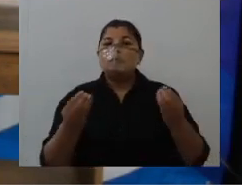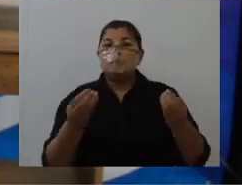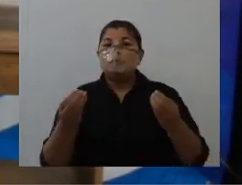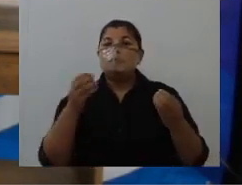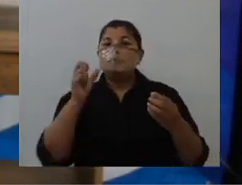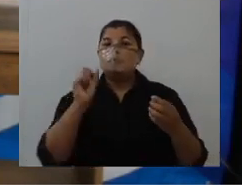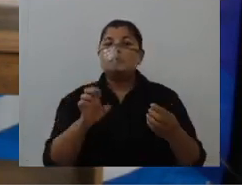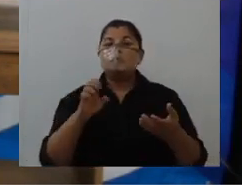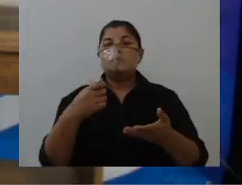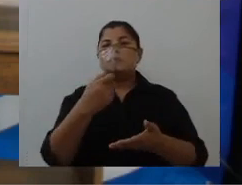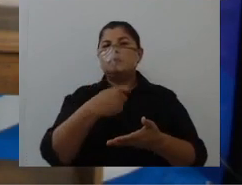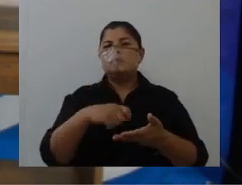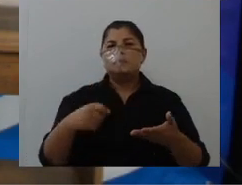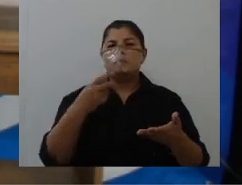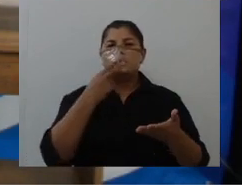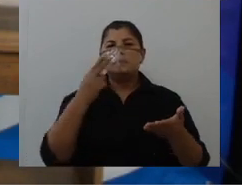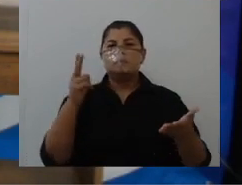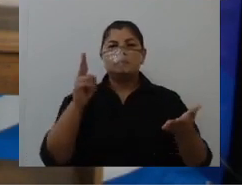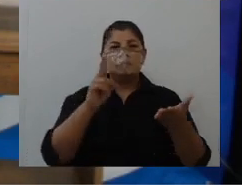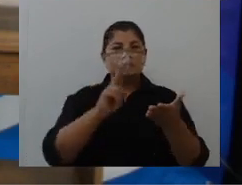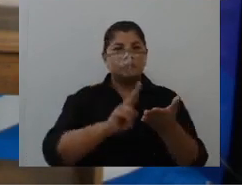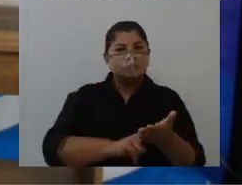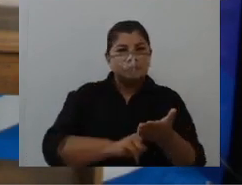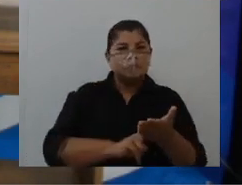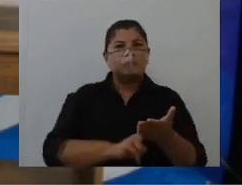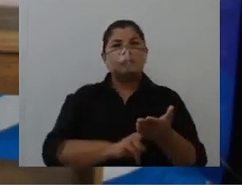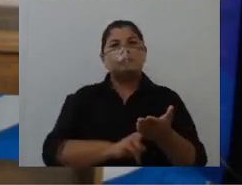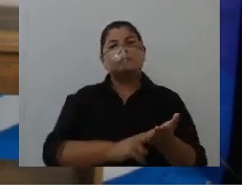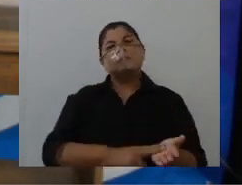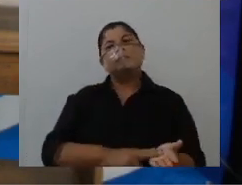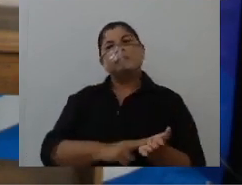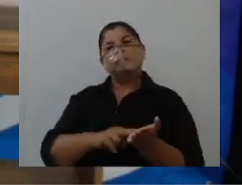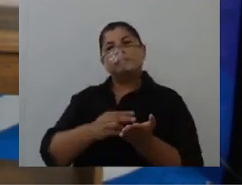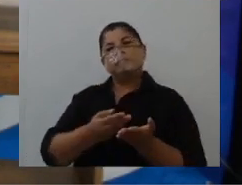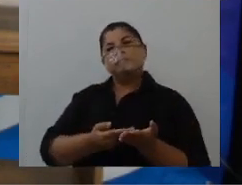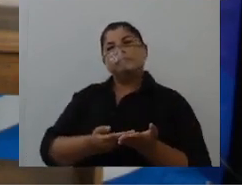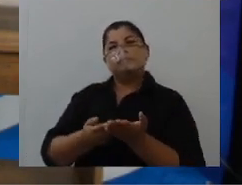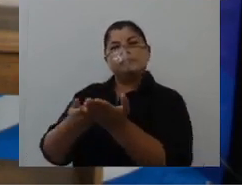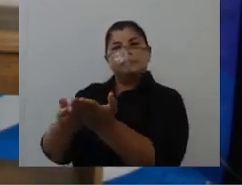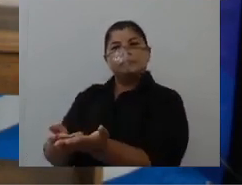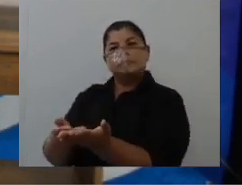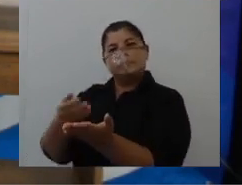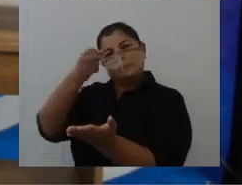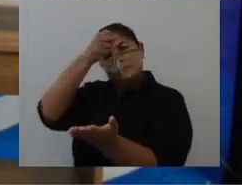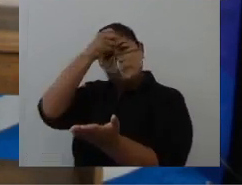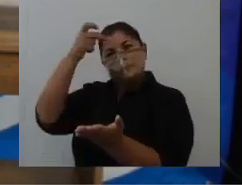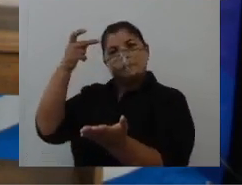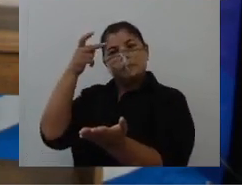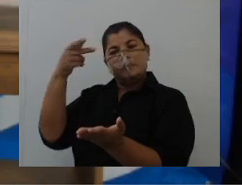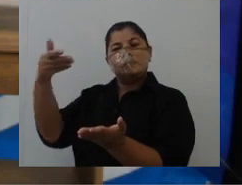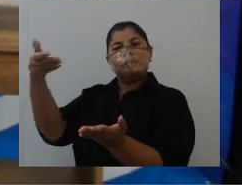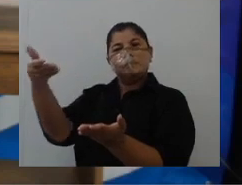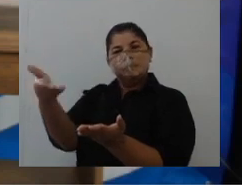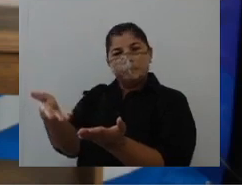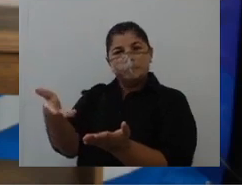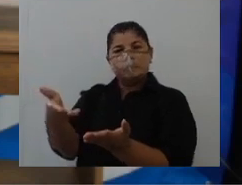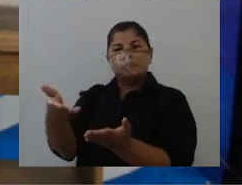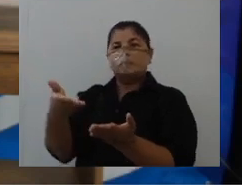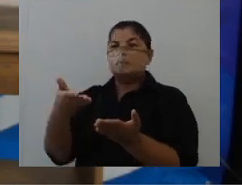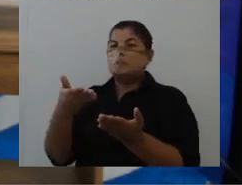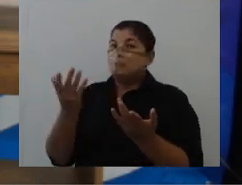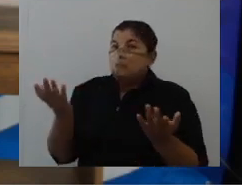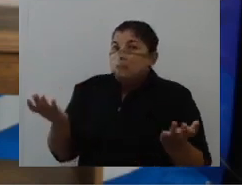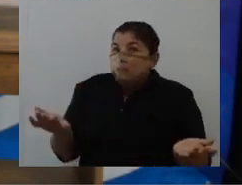pega e escreve uma carta, por exemplo, para o prefeito, pedindo para solicitar ali, vocês acham que vão